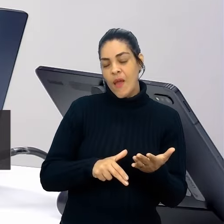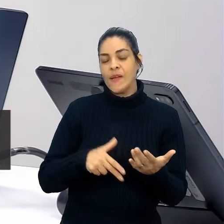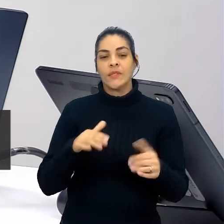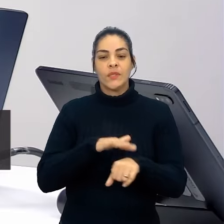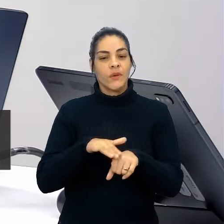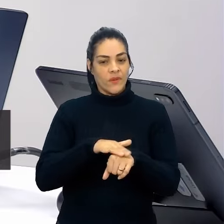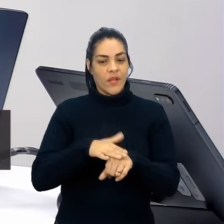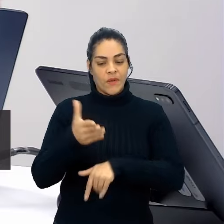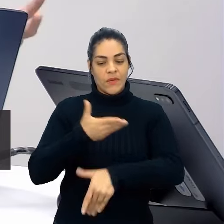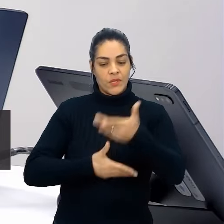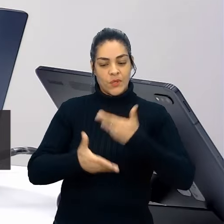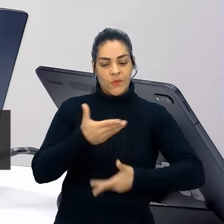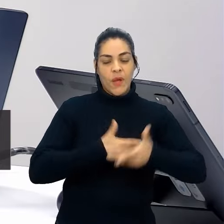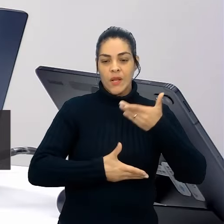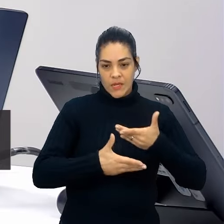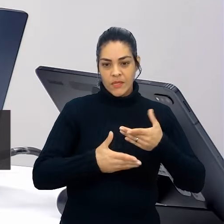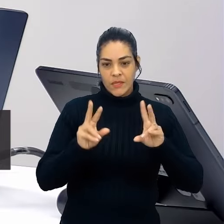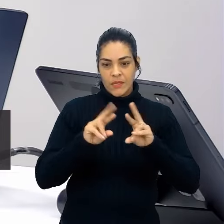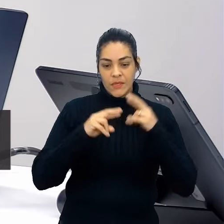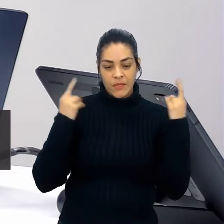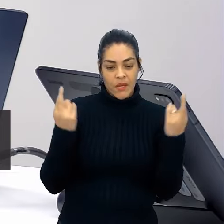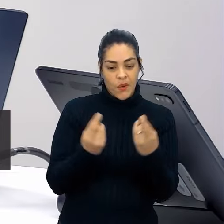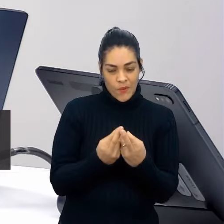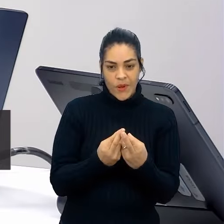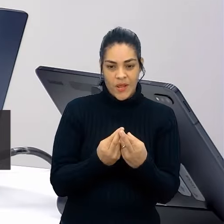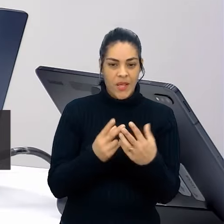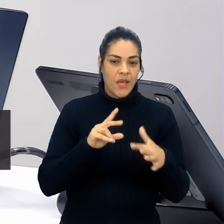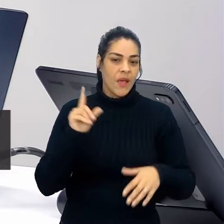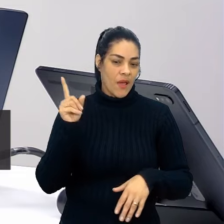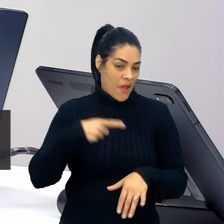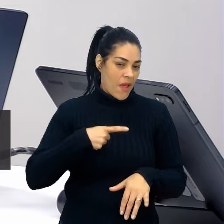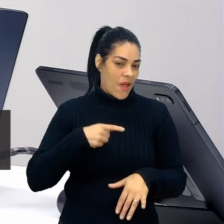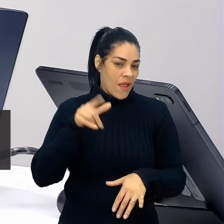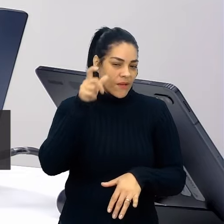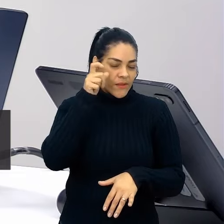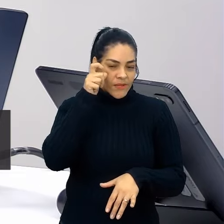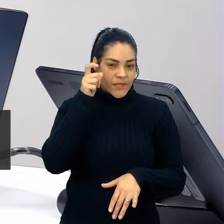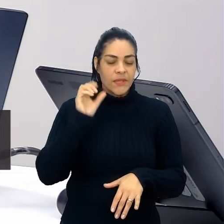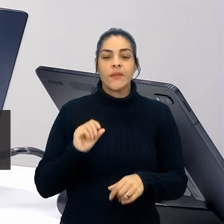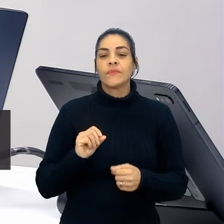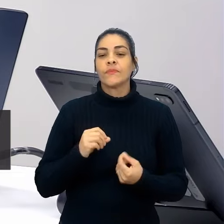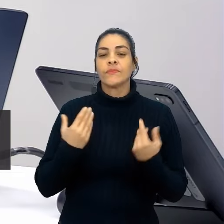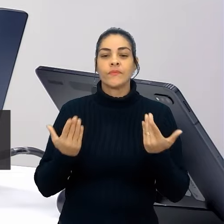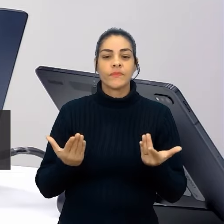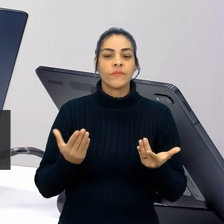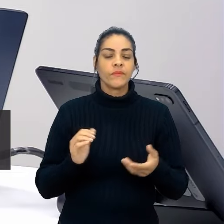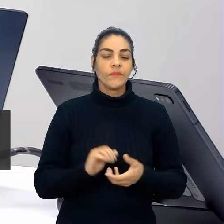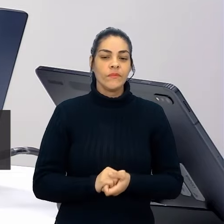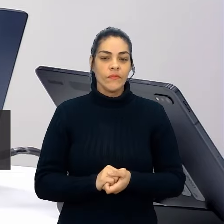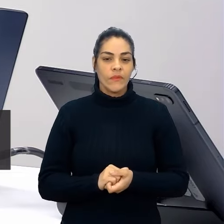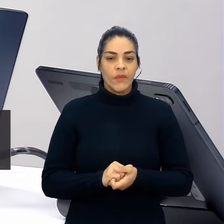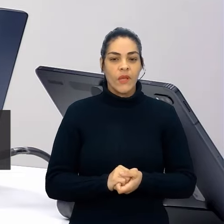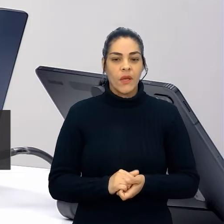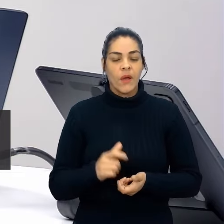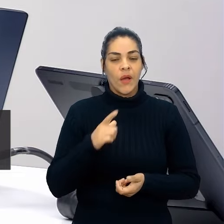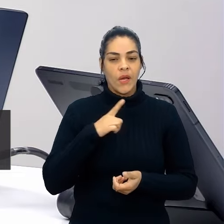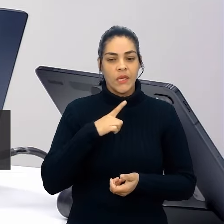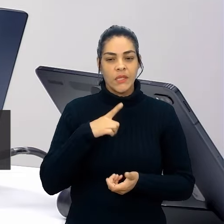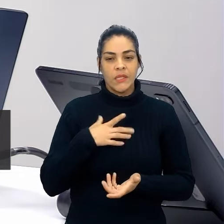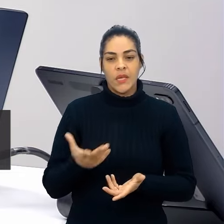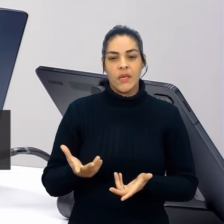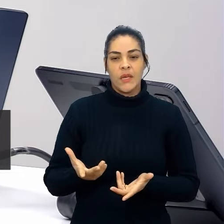Sul, entendeu? A gente se reunia ali e era muito interessante. Aí, com a restrição